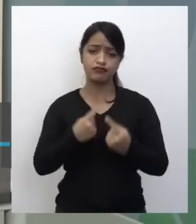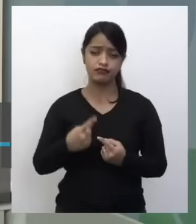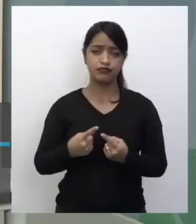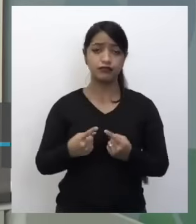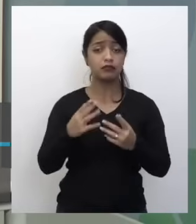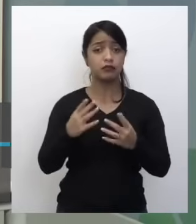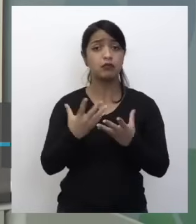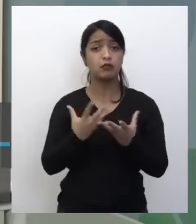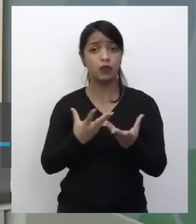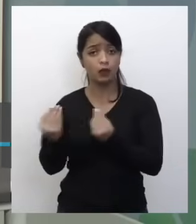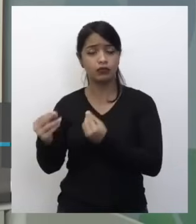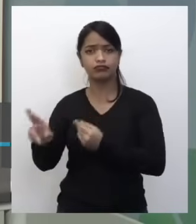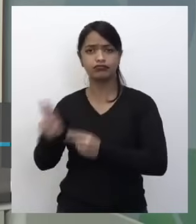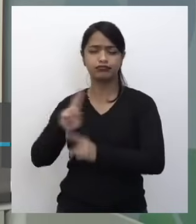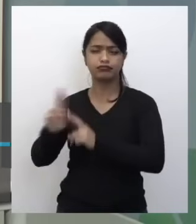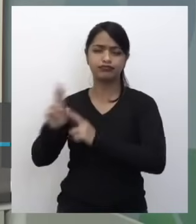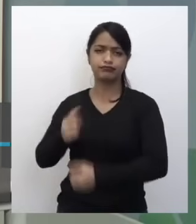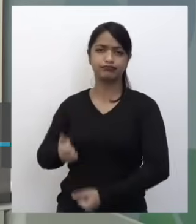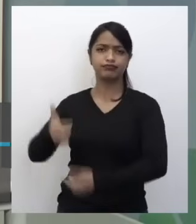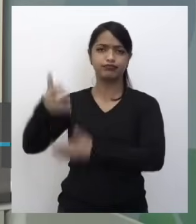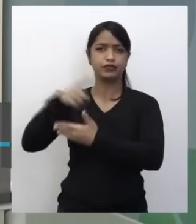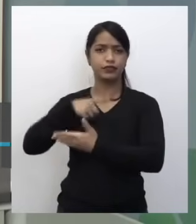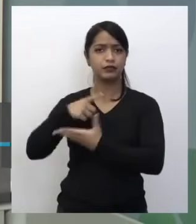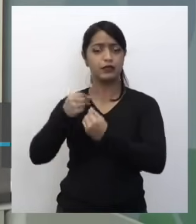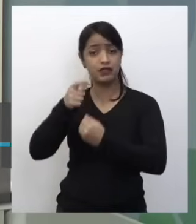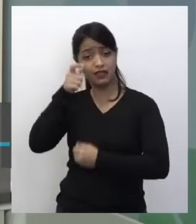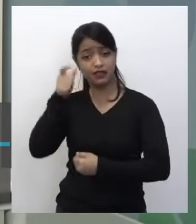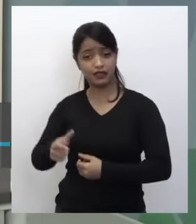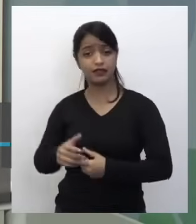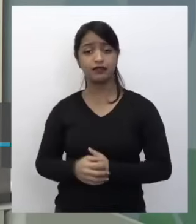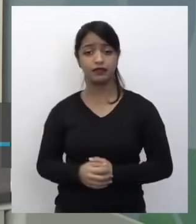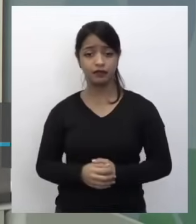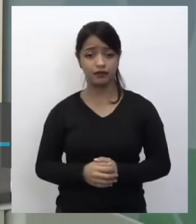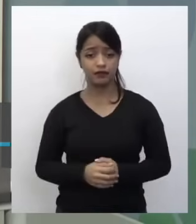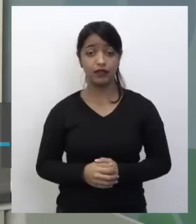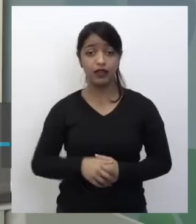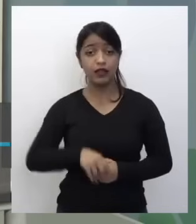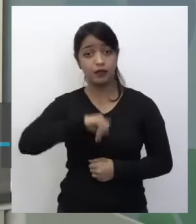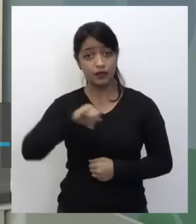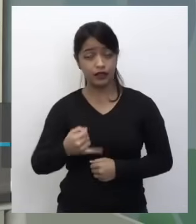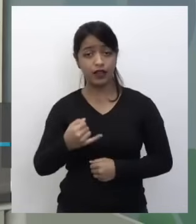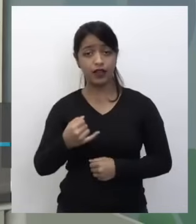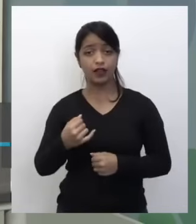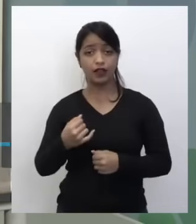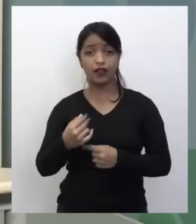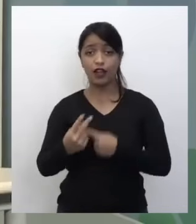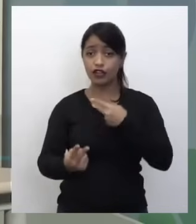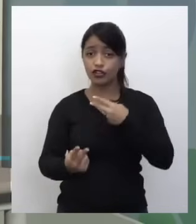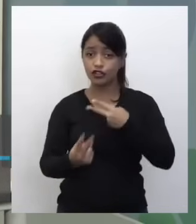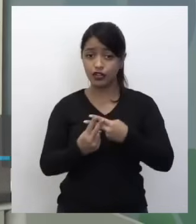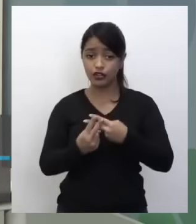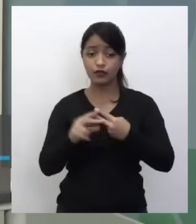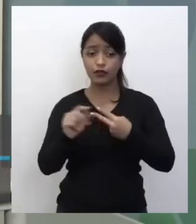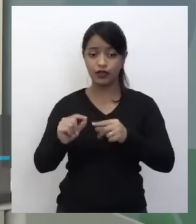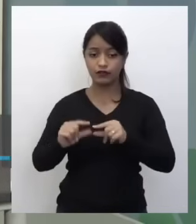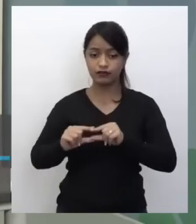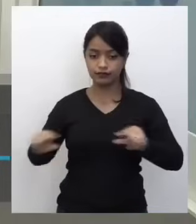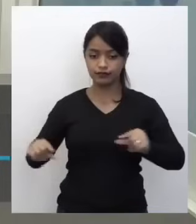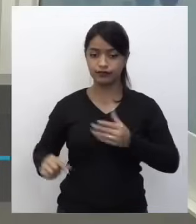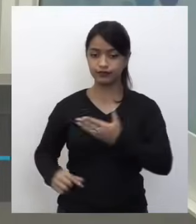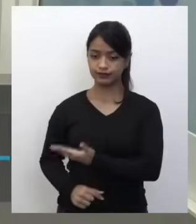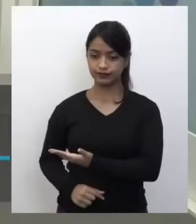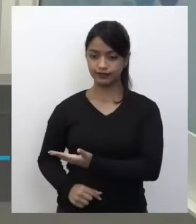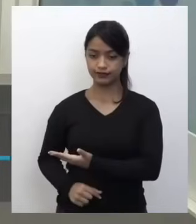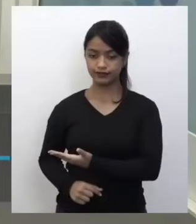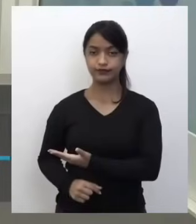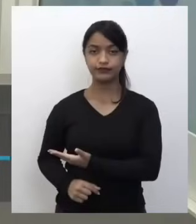bastante respostas aqui, isso que é interessante, né? Muito e aproveito bem. podia falar do hashtag, né, professora, para colocar aí na telinha, né? Exatamente, né? Nós